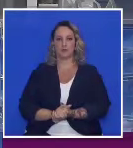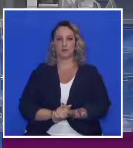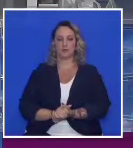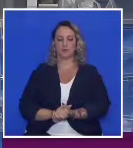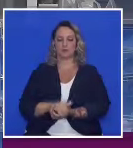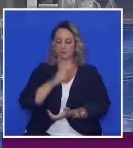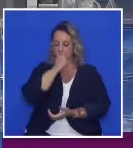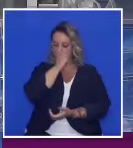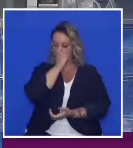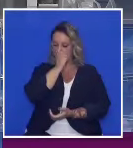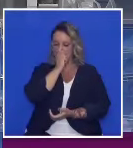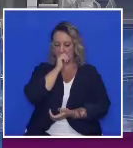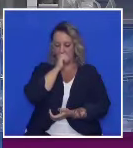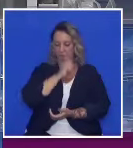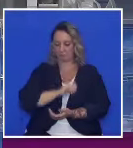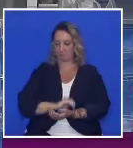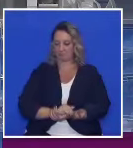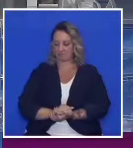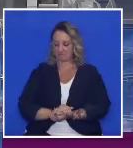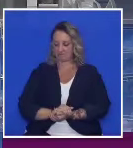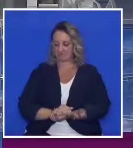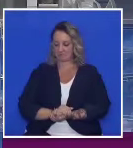5.520.